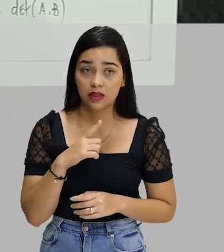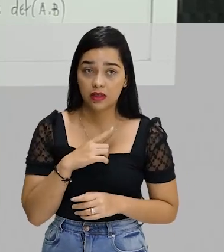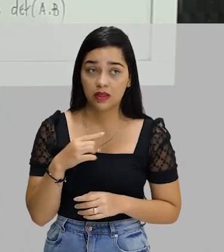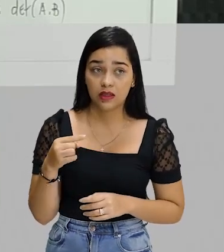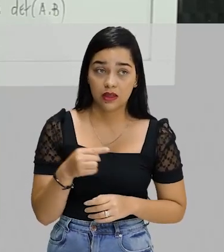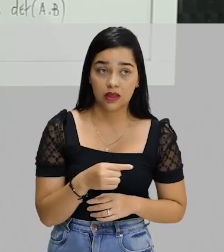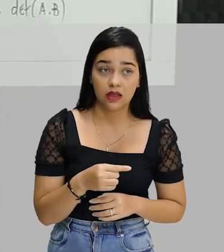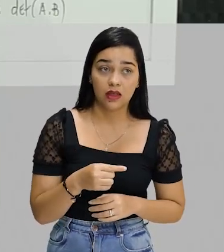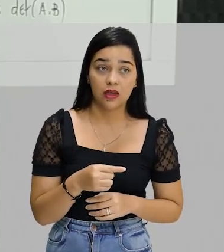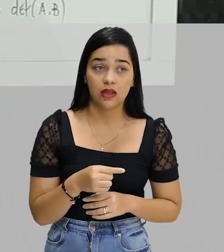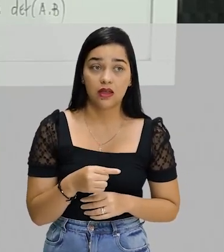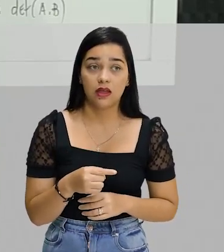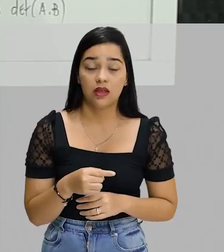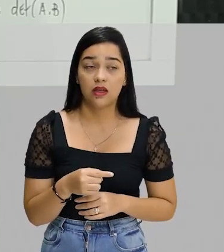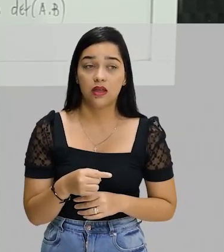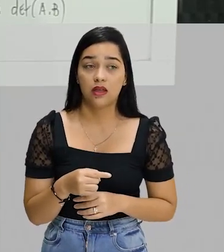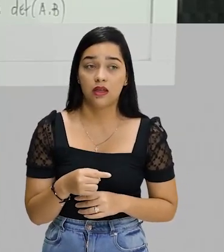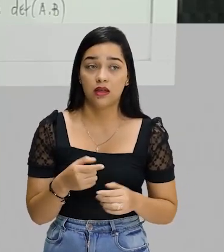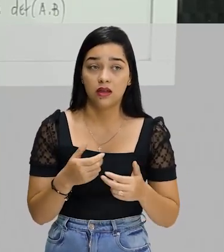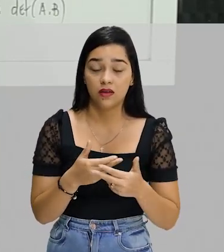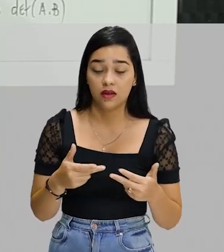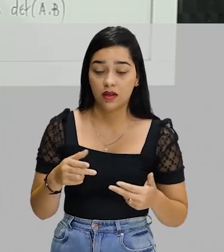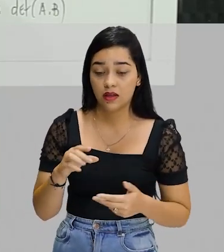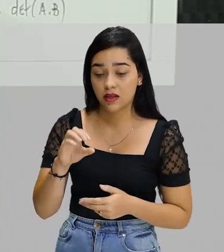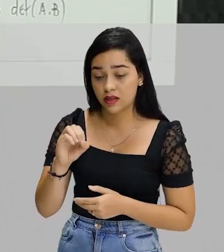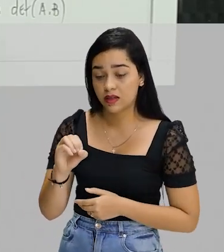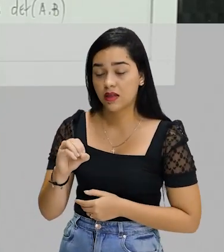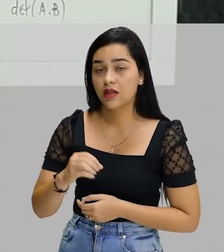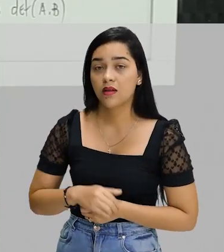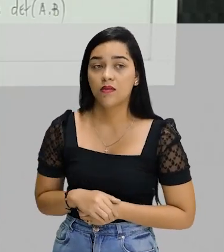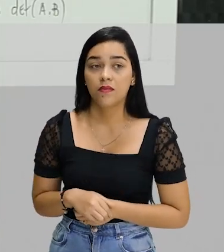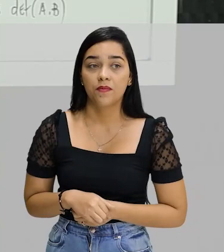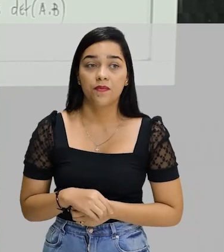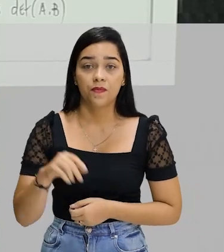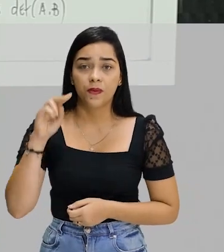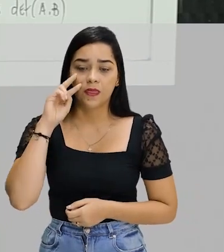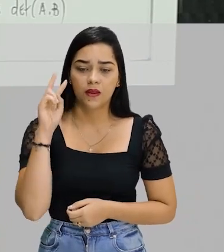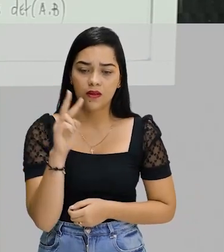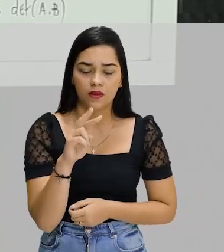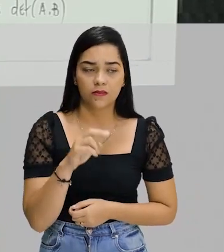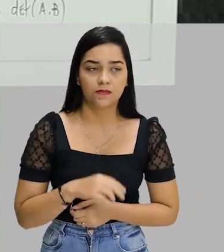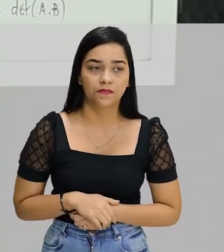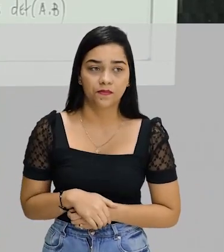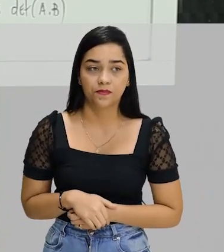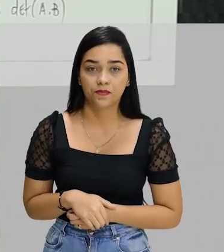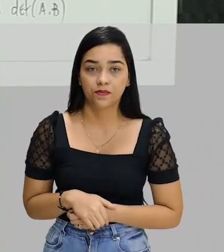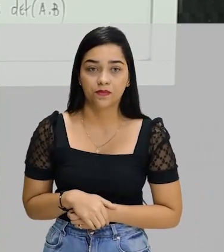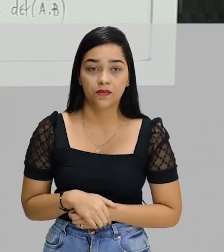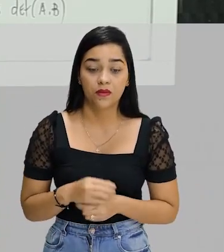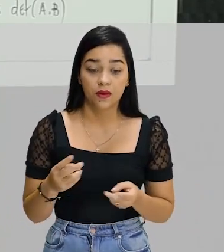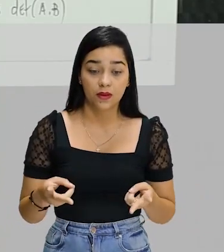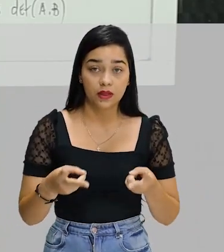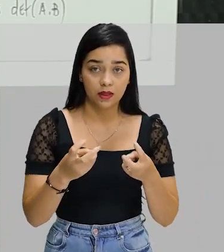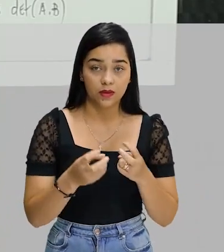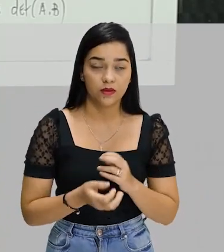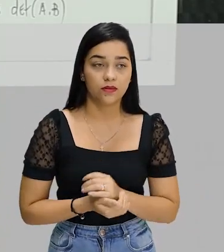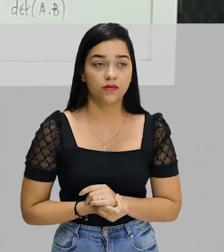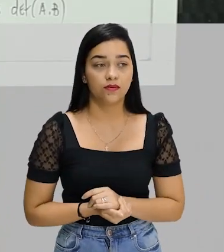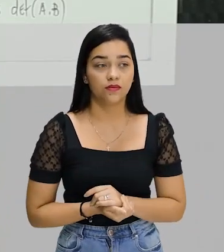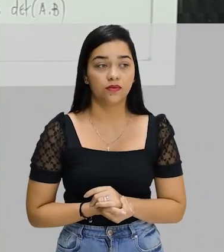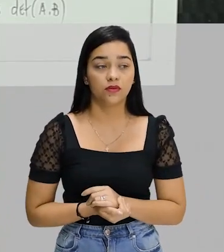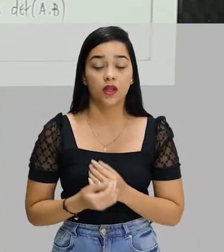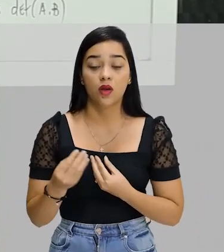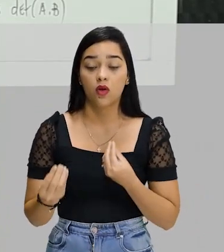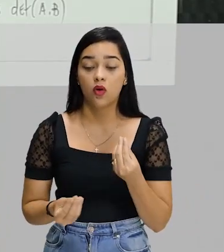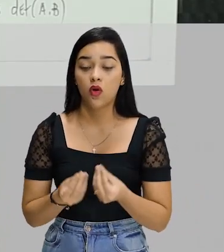aí, essa matriz com determinante zero. Olha só, galera, mas veja só. Perceba uma coisa. Veja